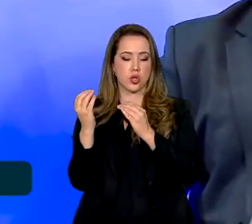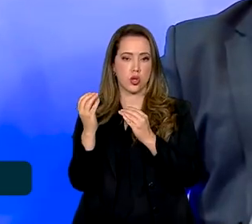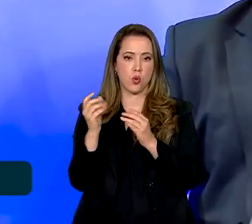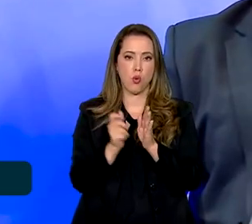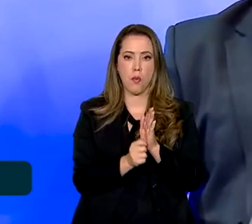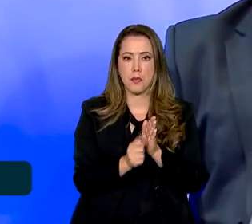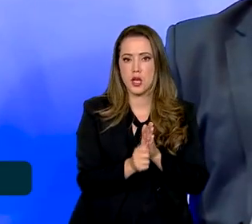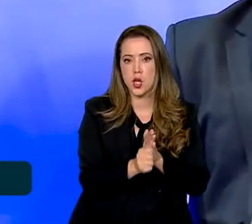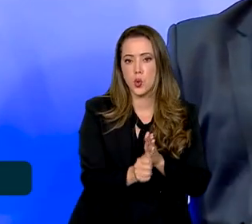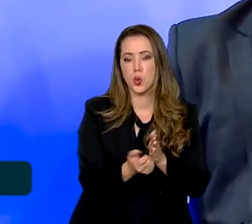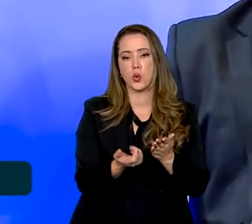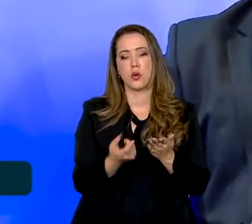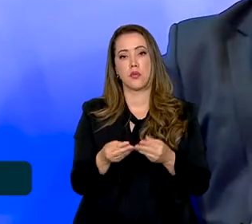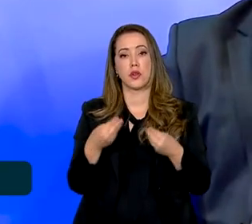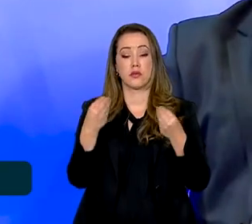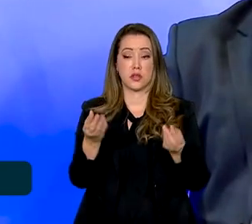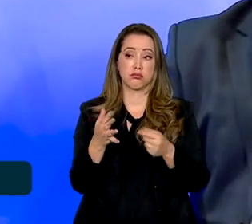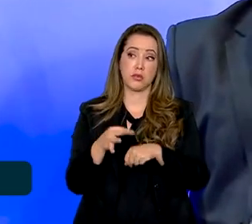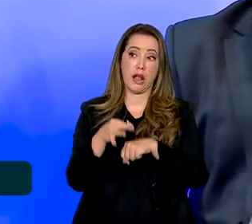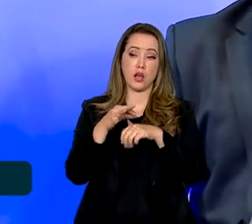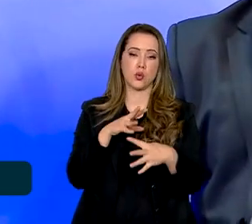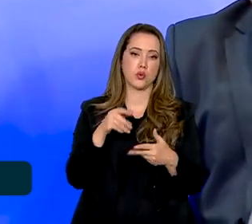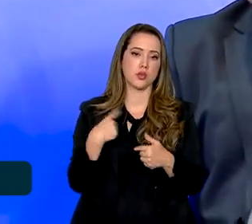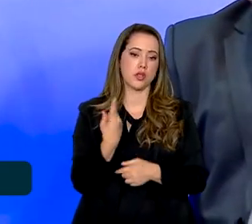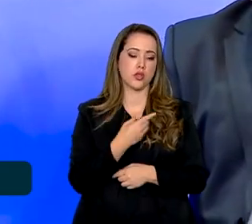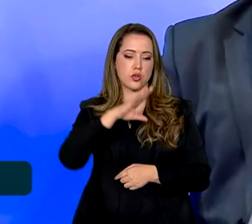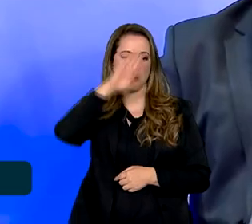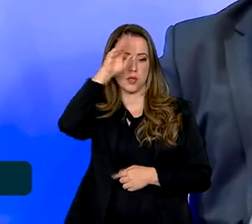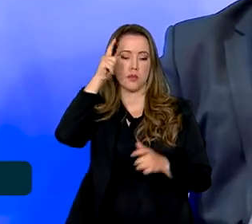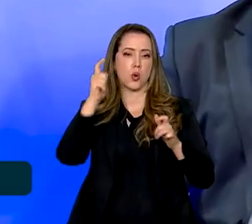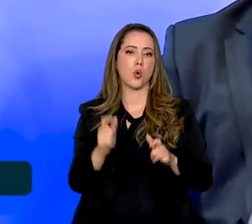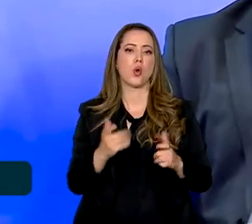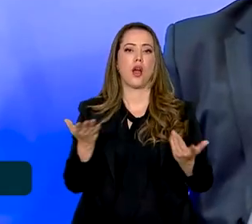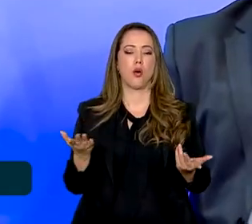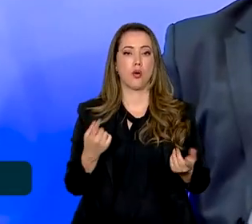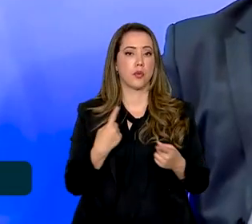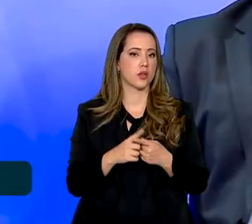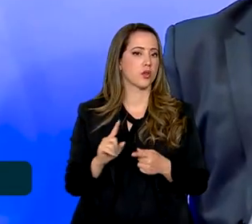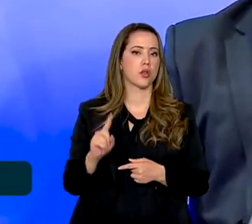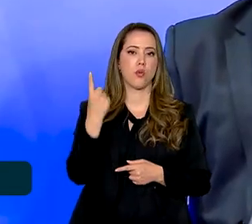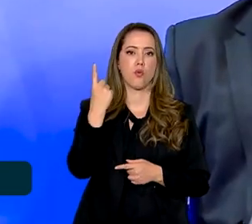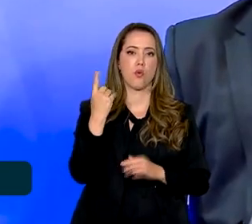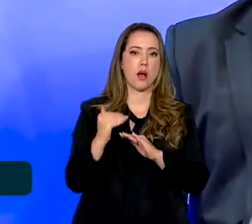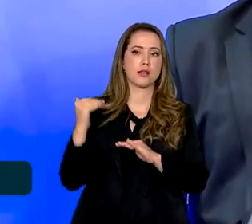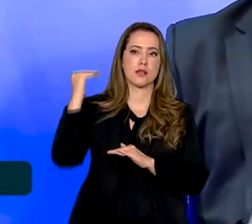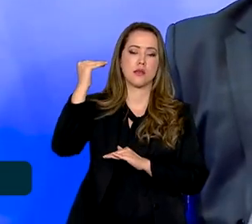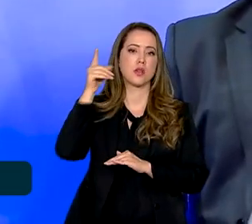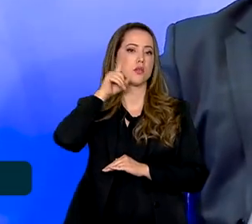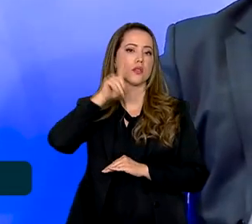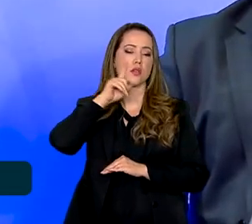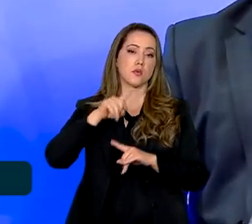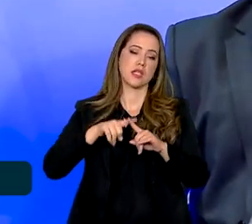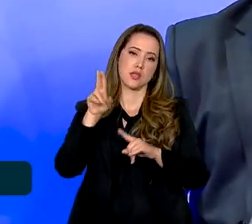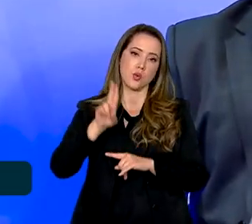no planeta. E a gente é o principal agente para isso, porque só tem um produtor maior que nós, que é os Estados Unidos, mas ele